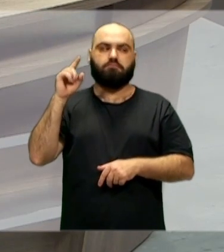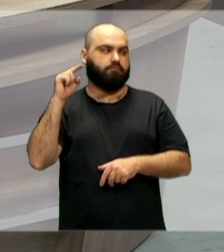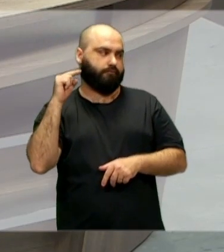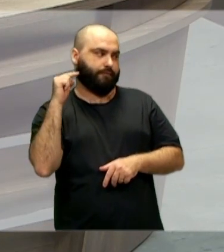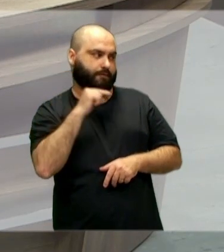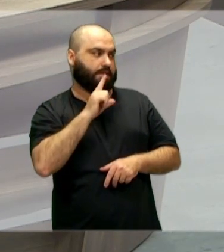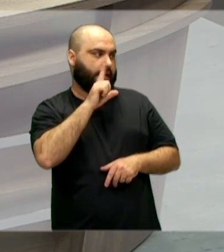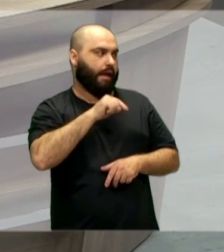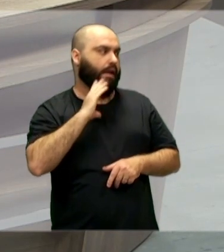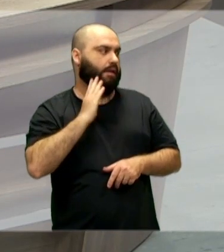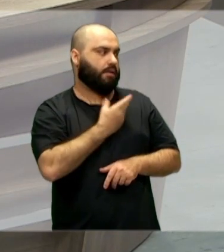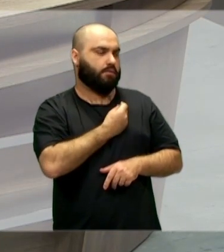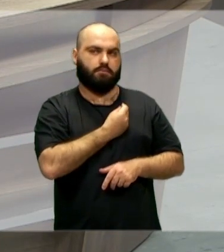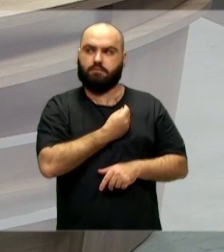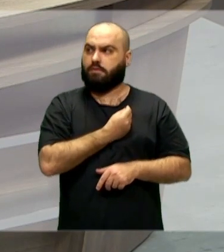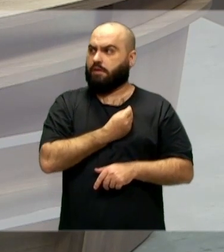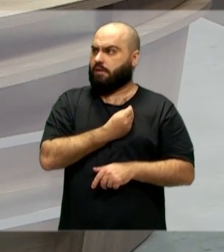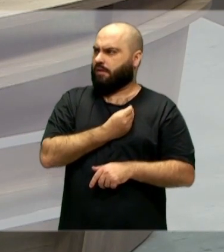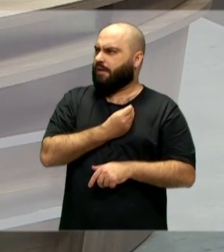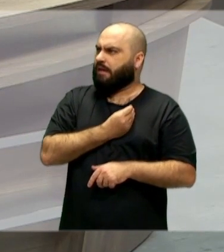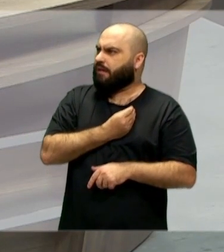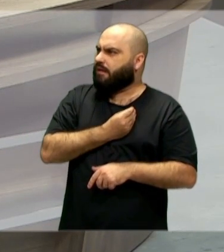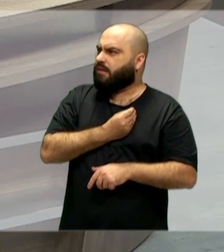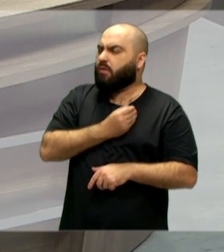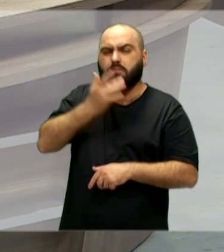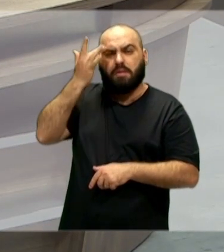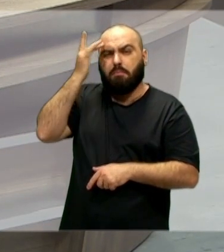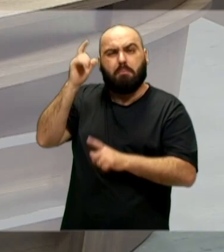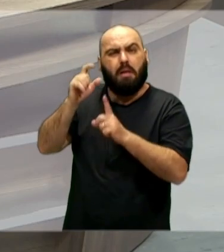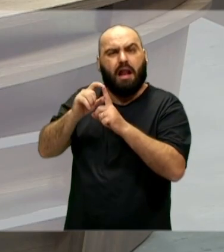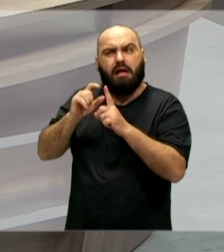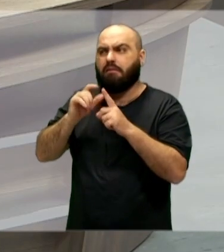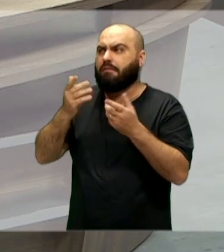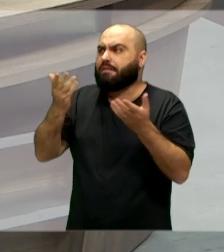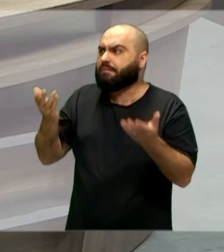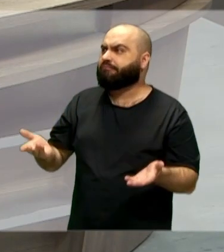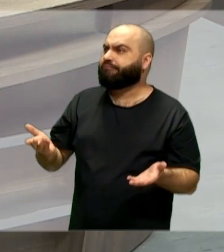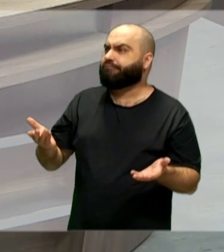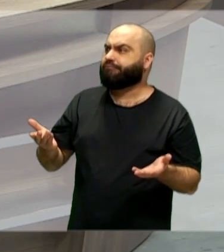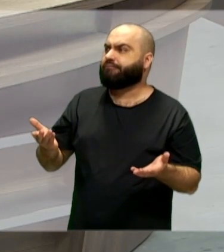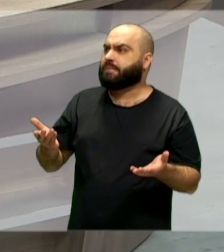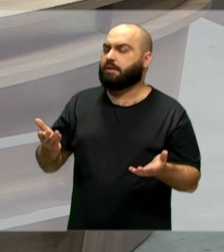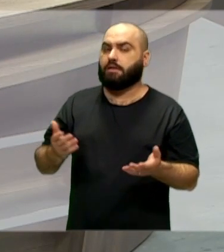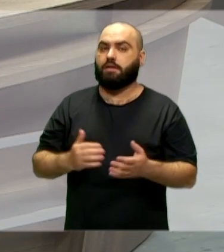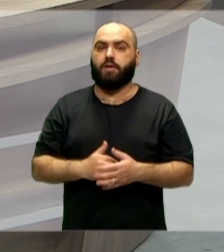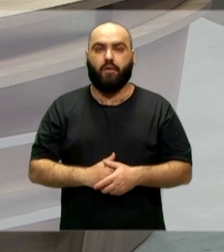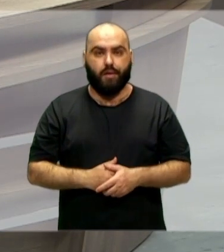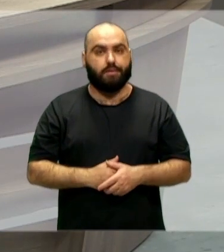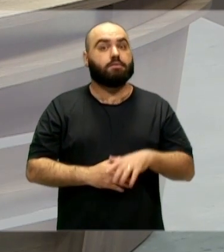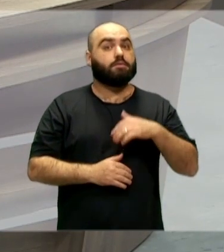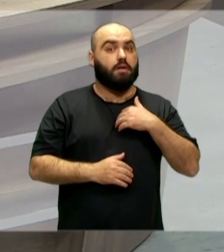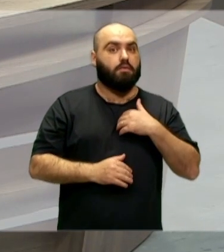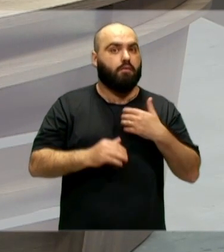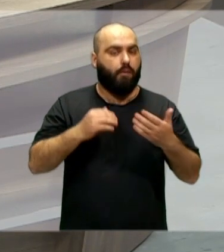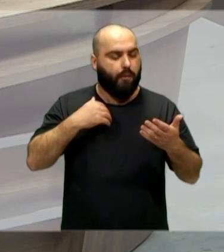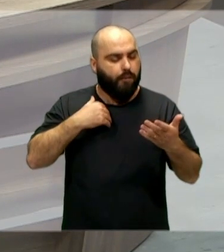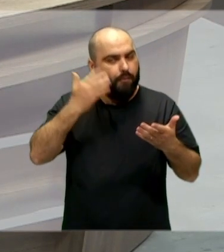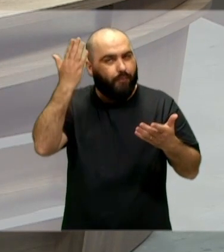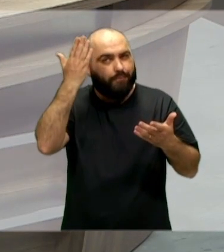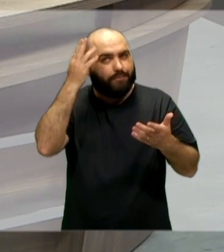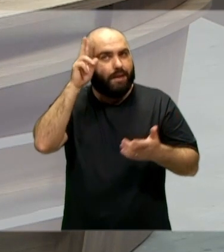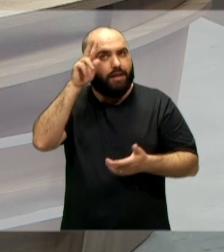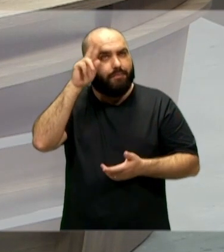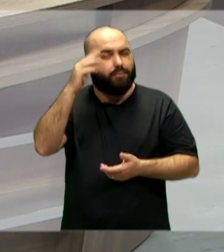eu não sabia da parte teórica. Então, quando eu olho para minha história, eu entendo que eu sempre fui quem eu sou, mas eu só